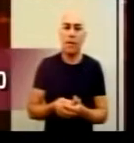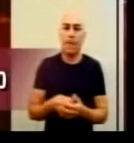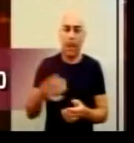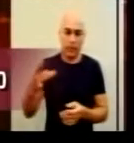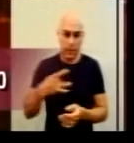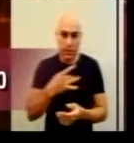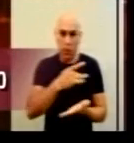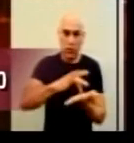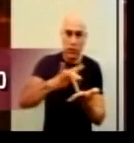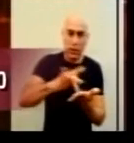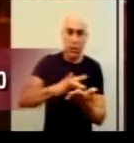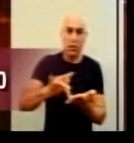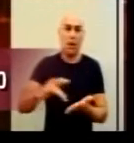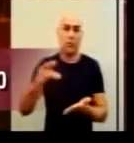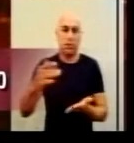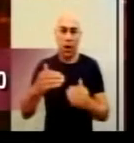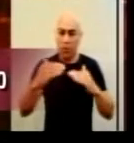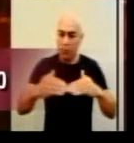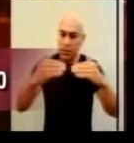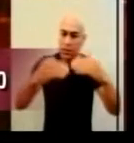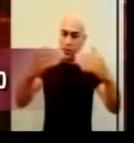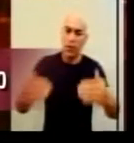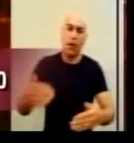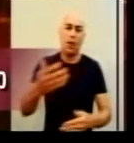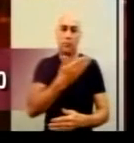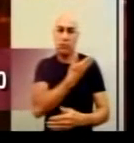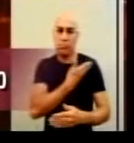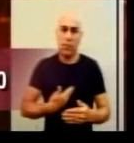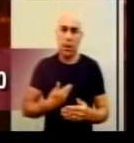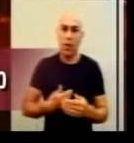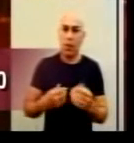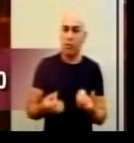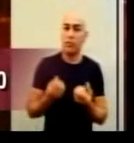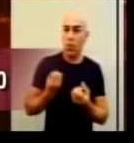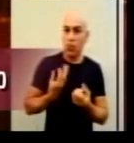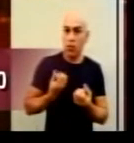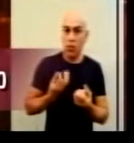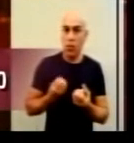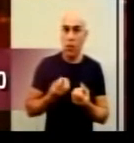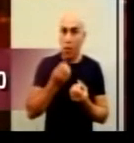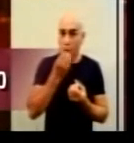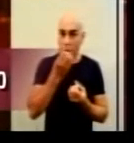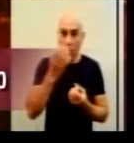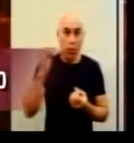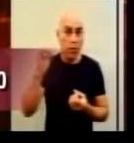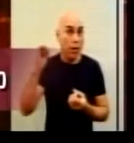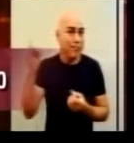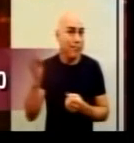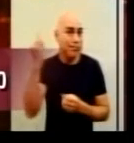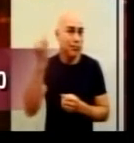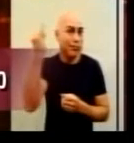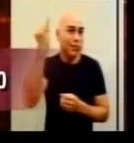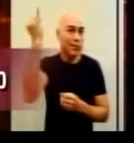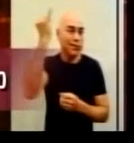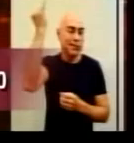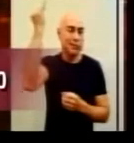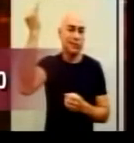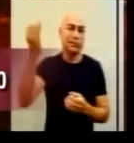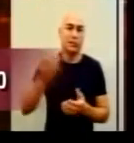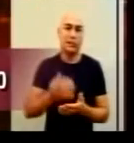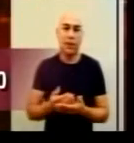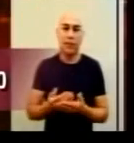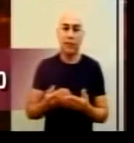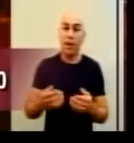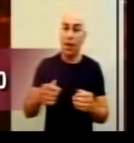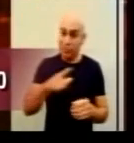na Secretaria de Estado, no Ministério, essas informações foram imprescindíveis. E a forma como ela foi feita foi muito importante,